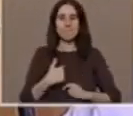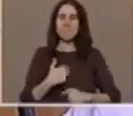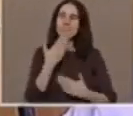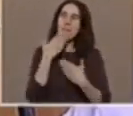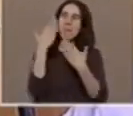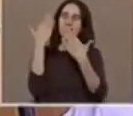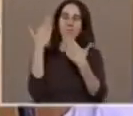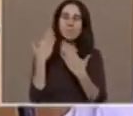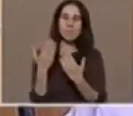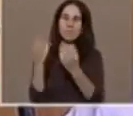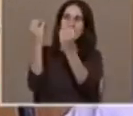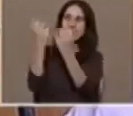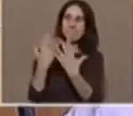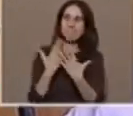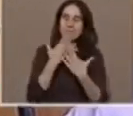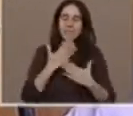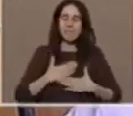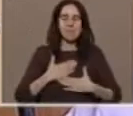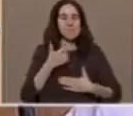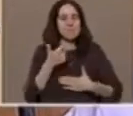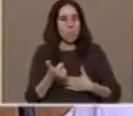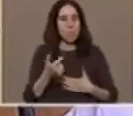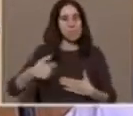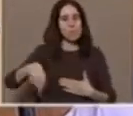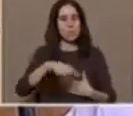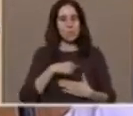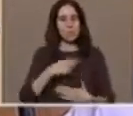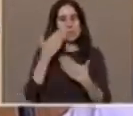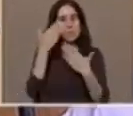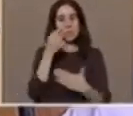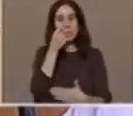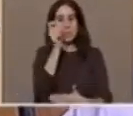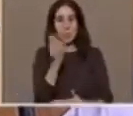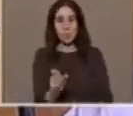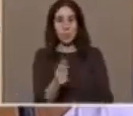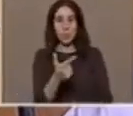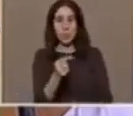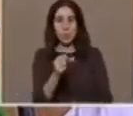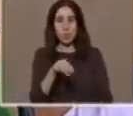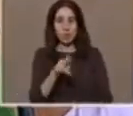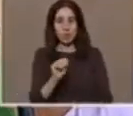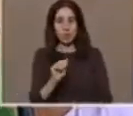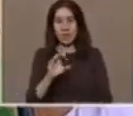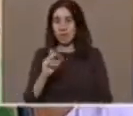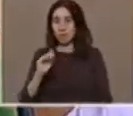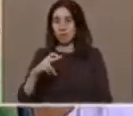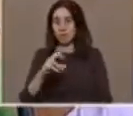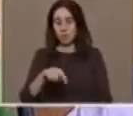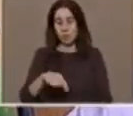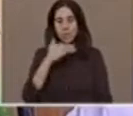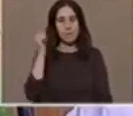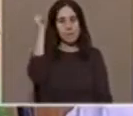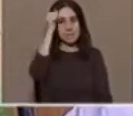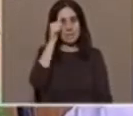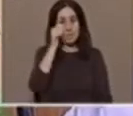pelo dom da vocação. Vamos dar graças também pelo Tomás Castro, que vai ser batizado hoje,